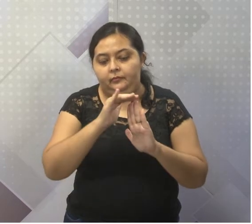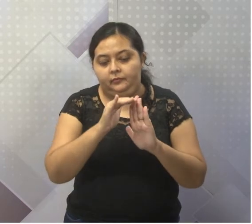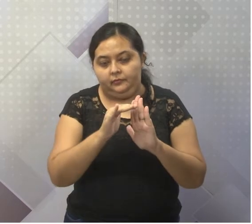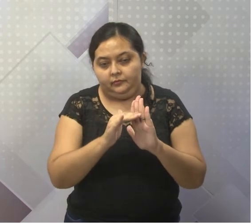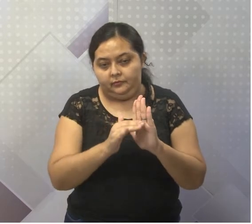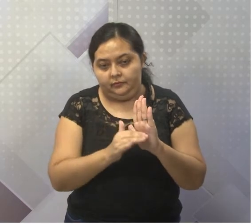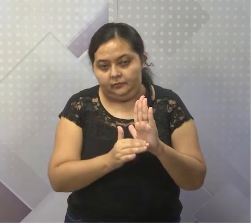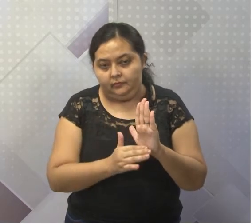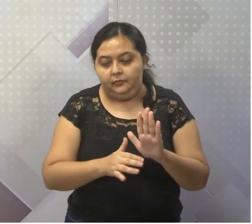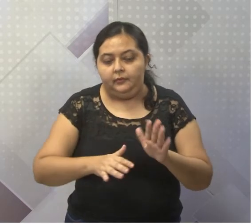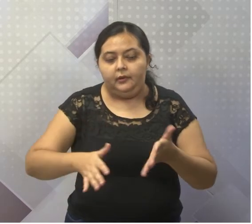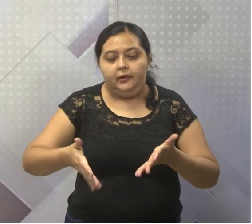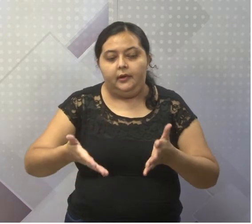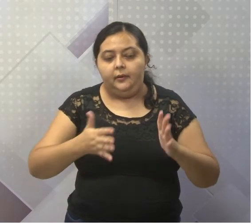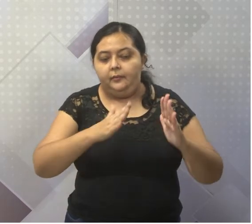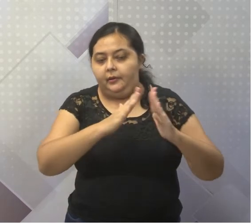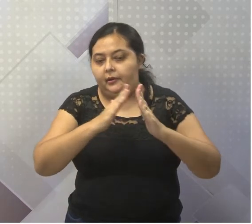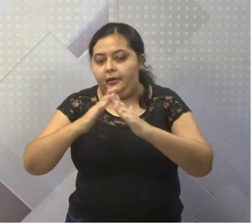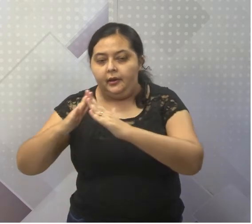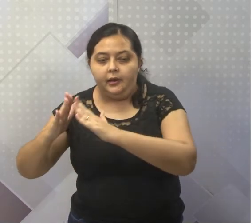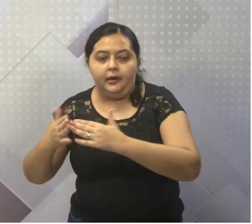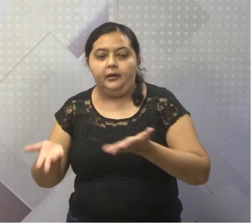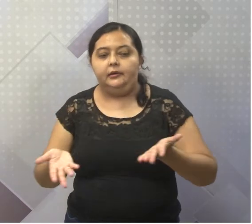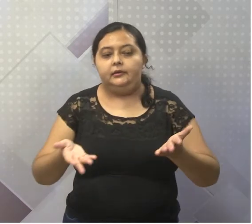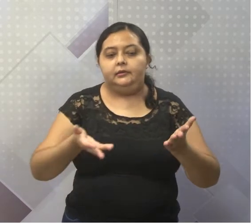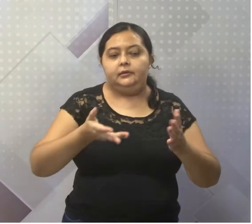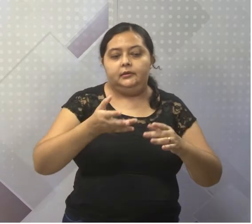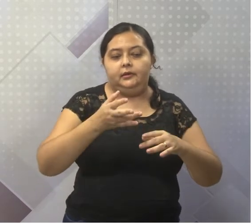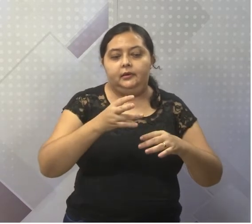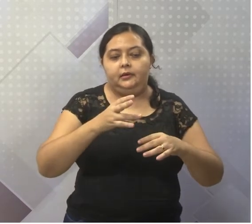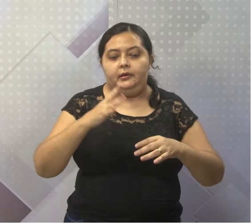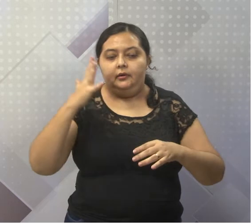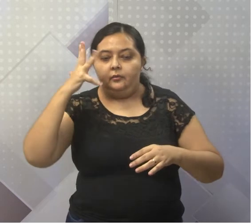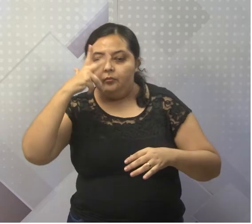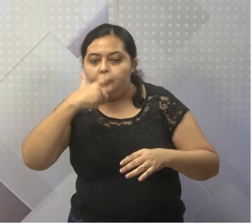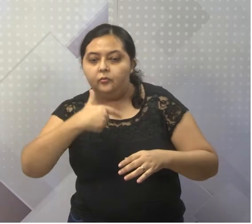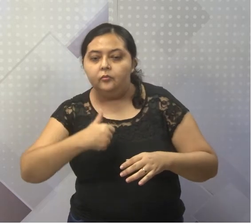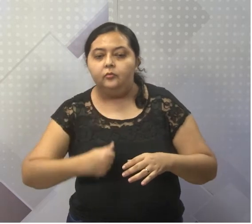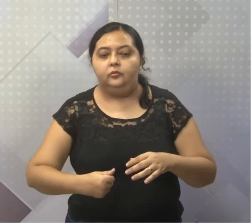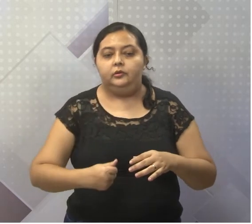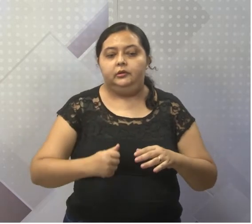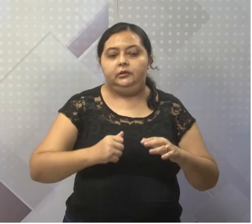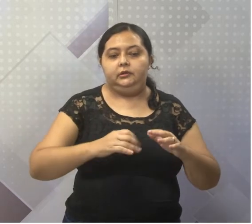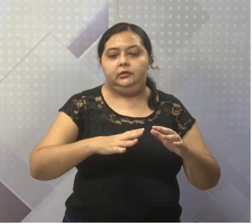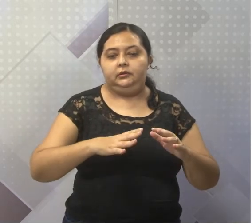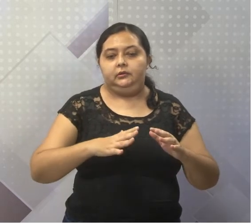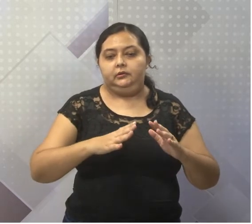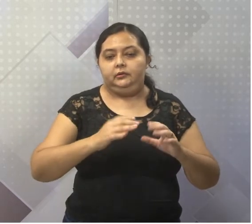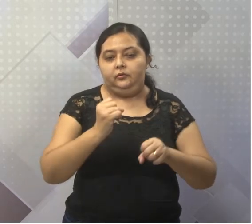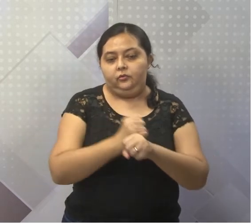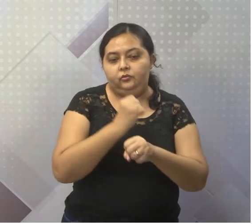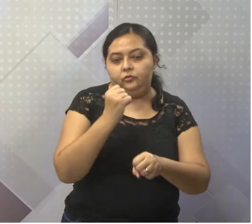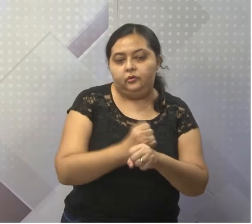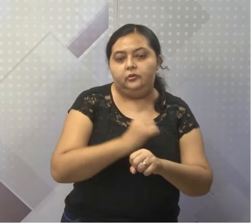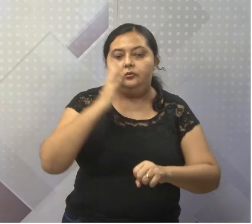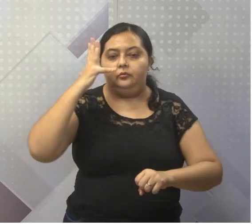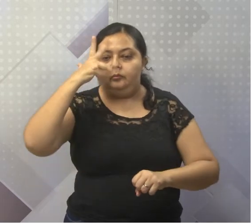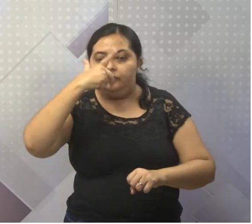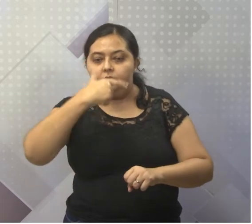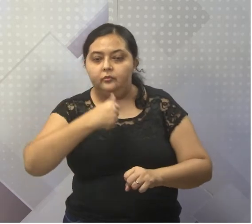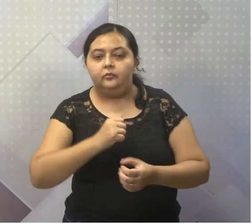embelezamento urbanos que procurou revitalizar a antiga capital Imperial a respiração